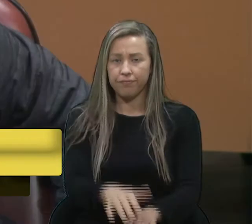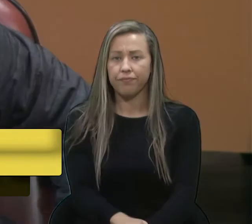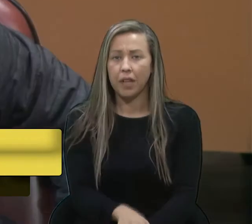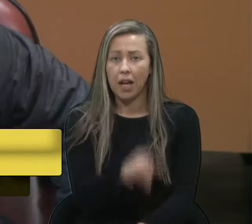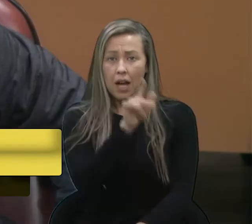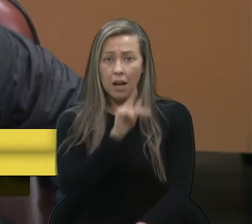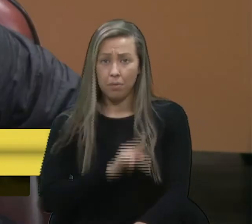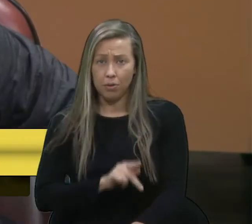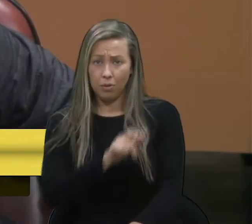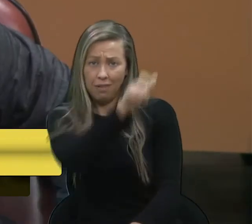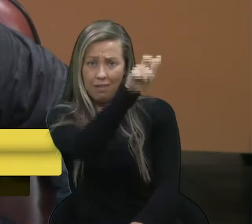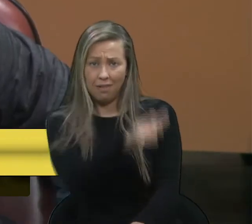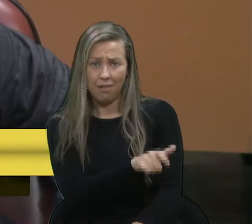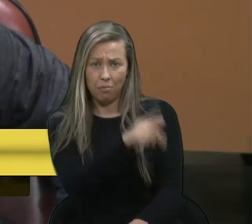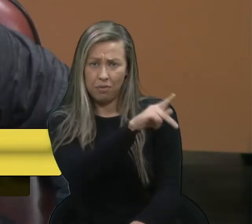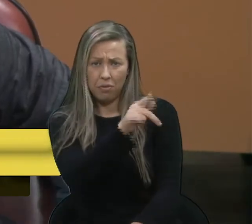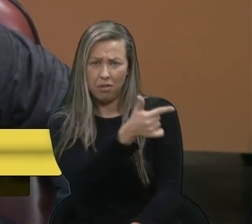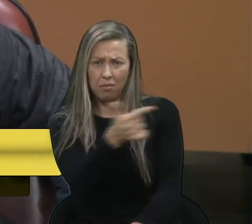sem freio.